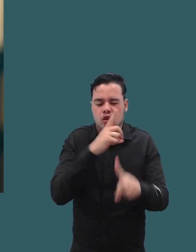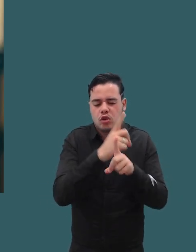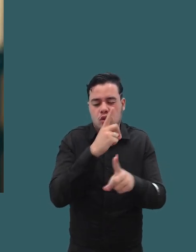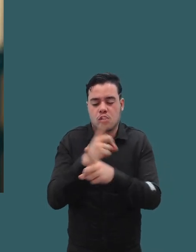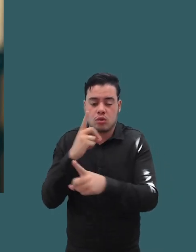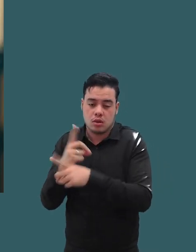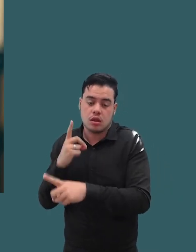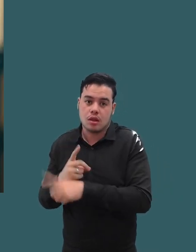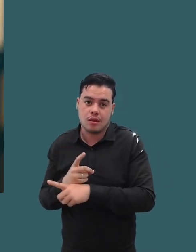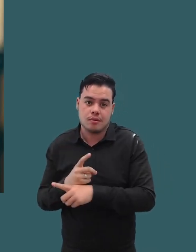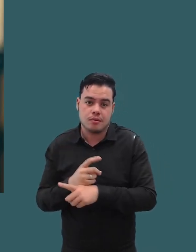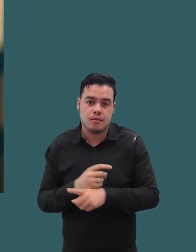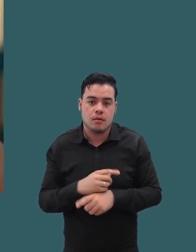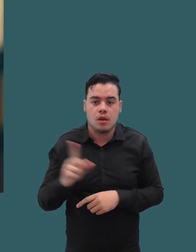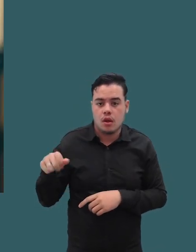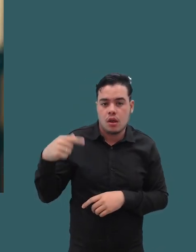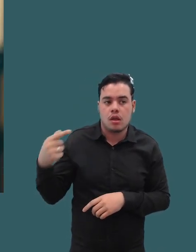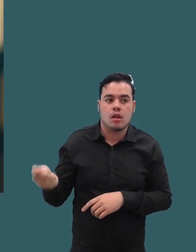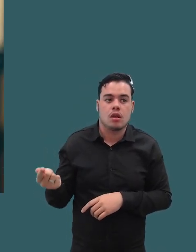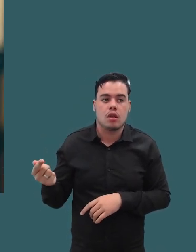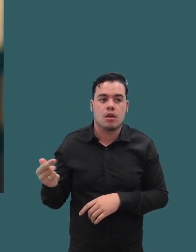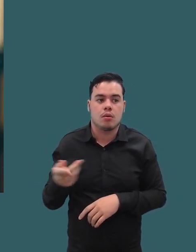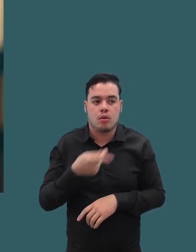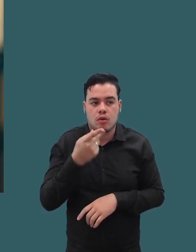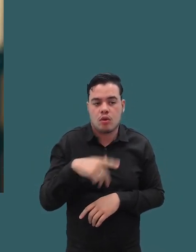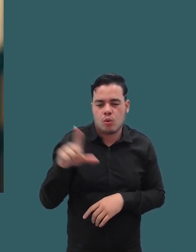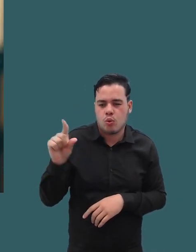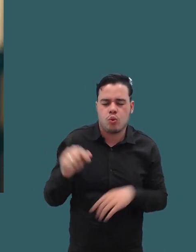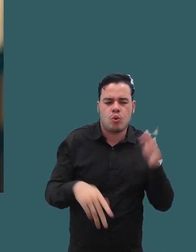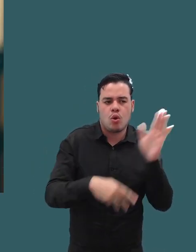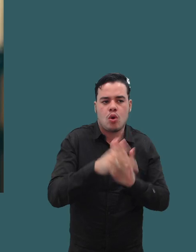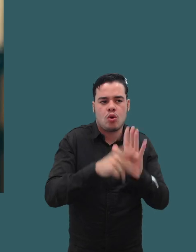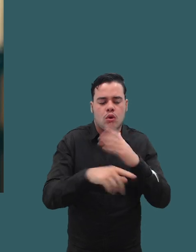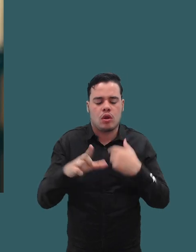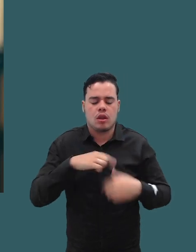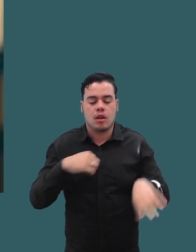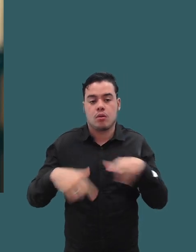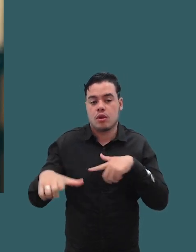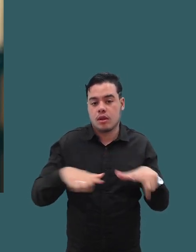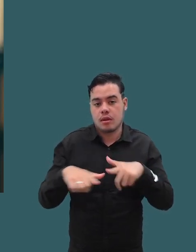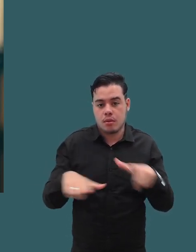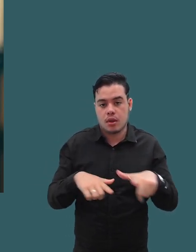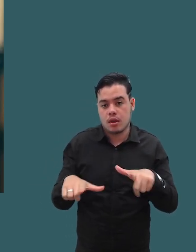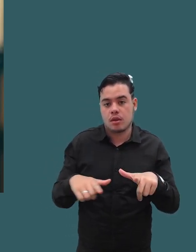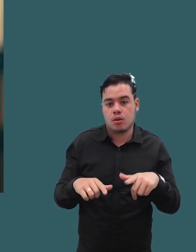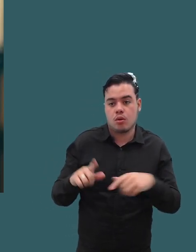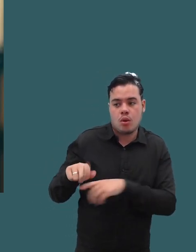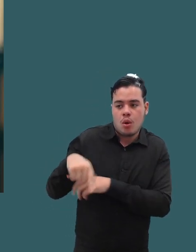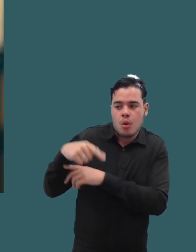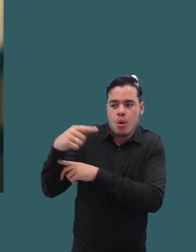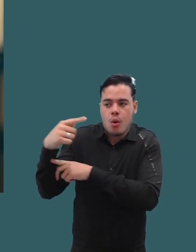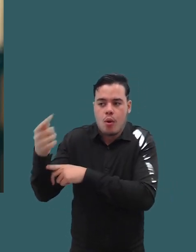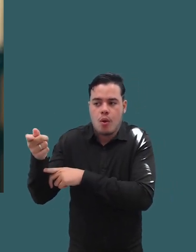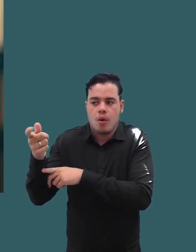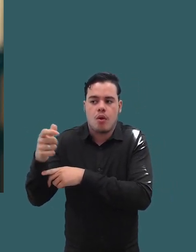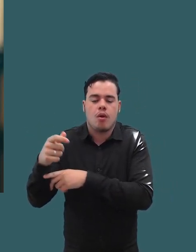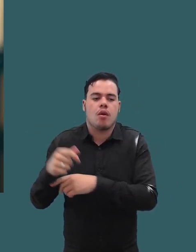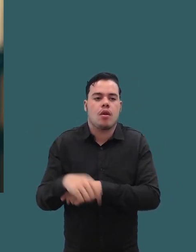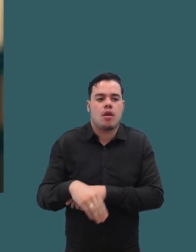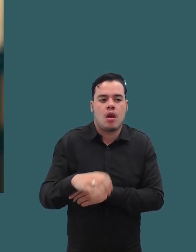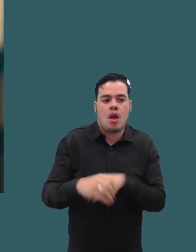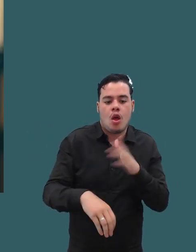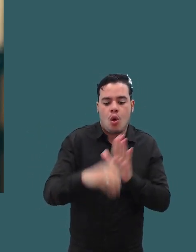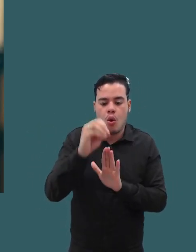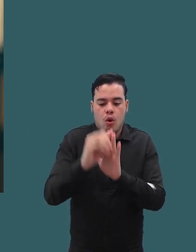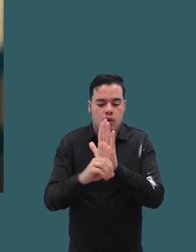grupo nesses grupos e depois falar sobre um projeto que temos trabalhado e que vamos lançar de maneira oficial